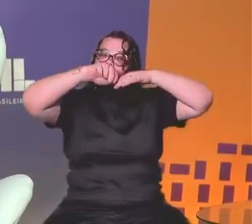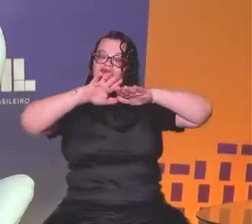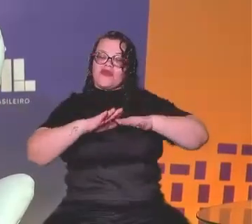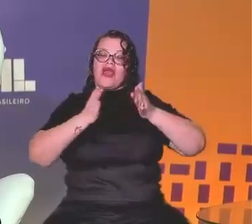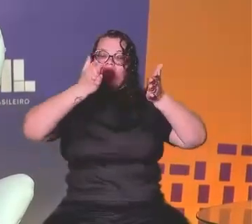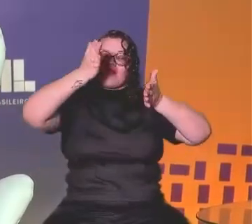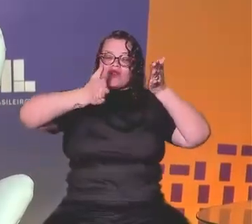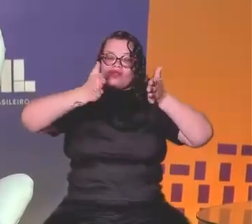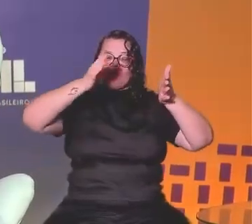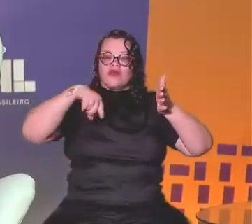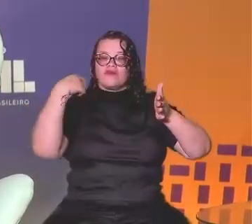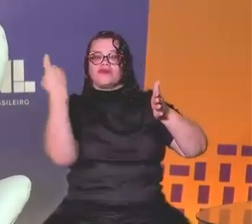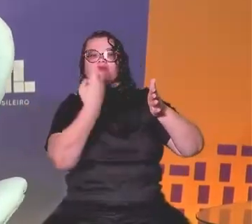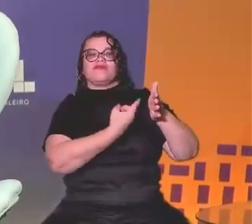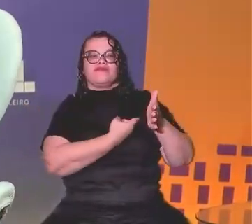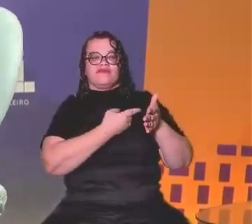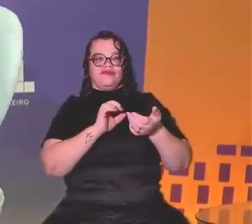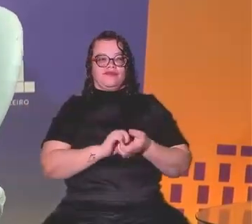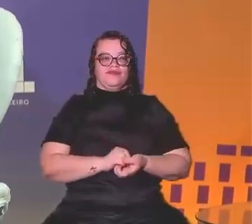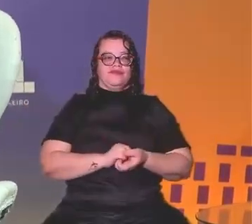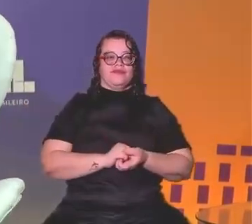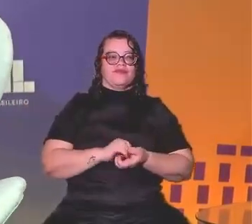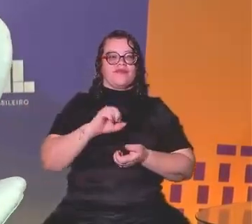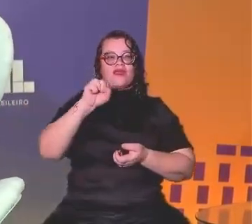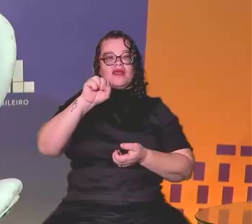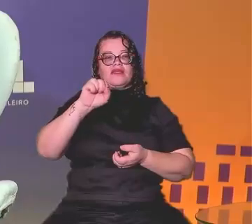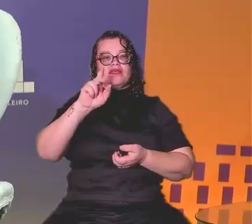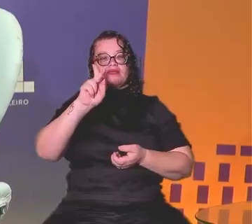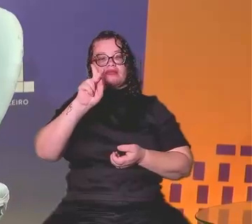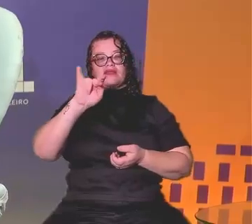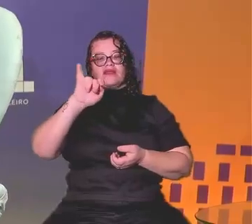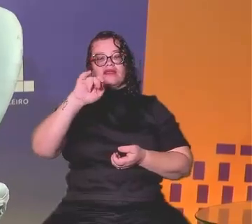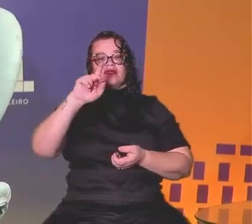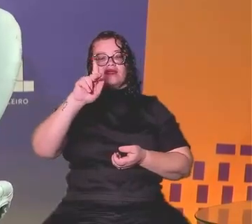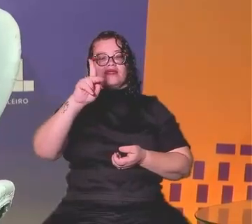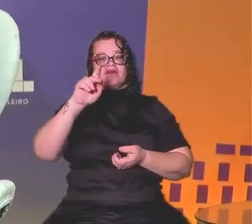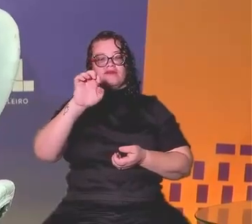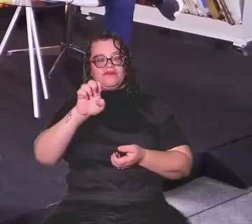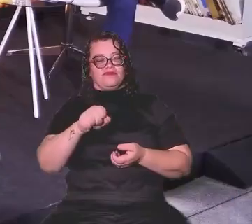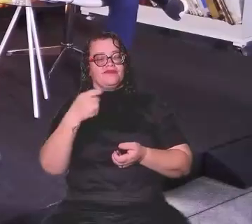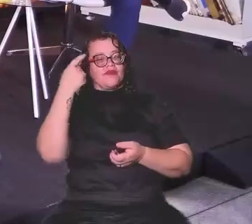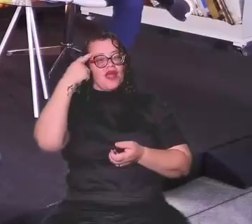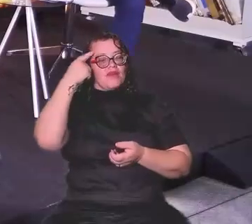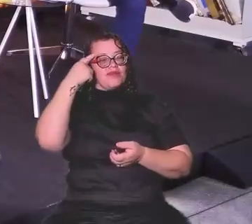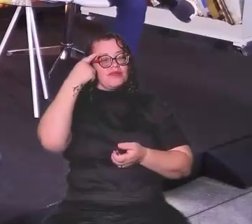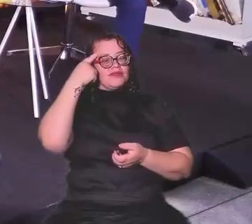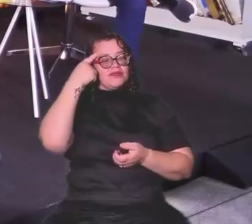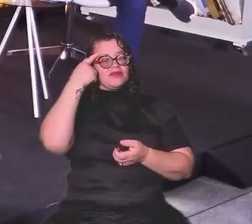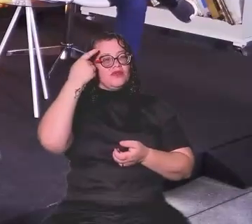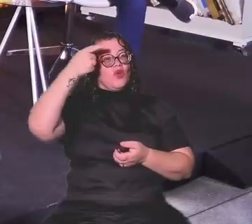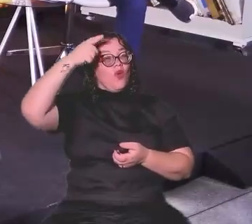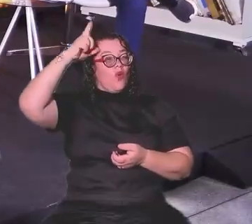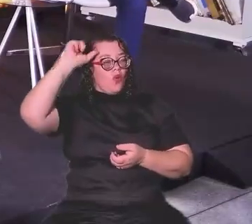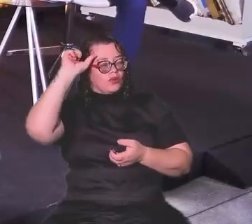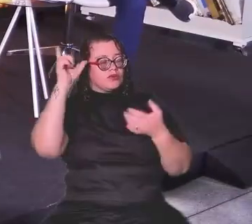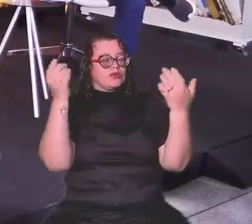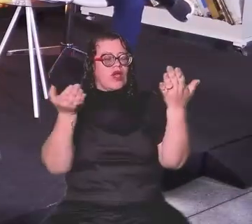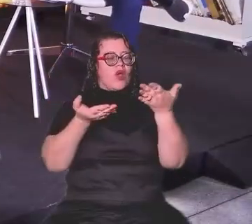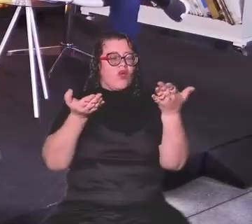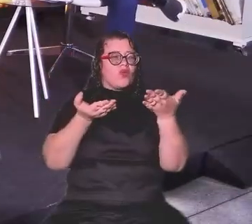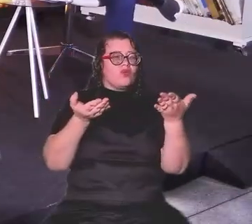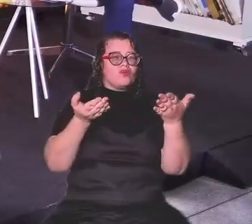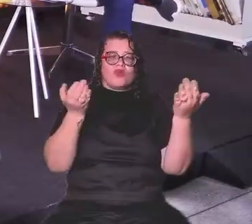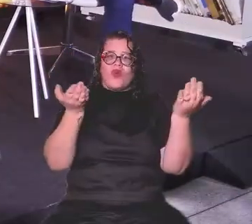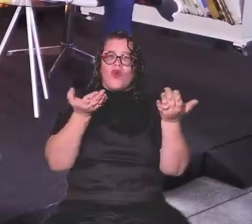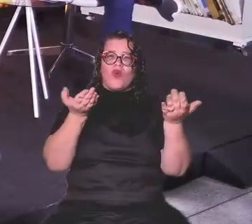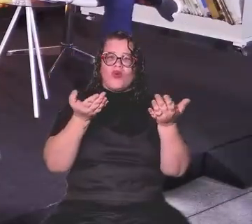nosso tempo. Skip, ontem eu estava pensando nisso, assim, né? Como as coisas hoje são